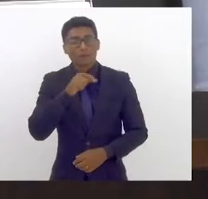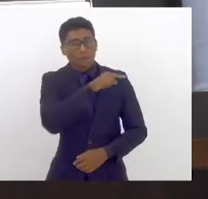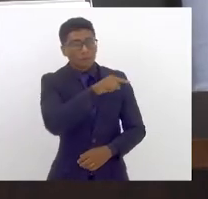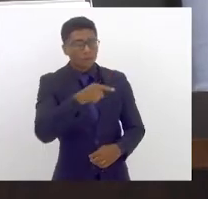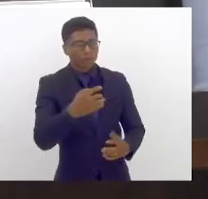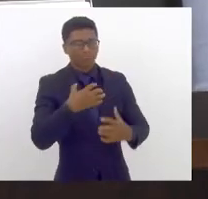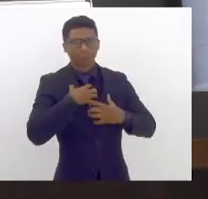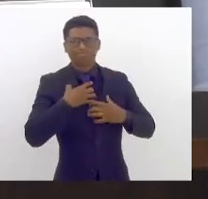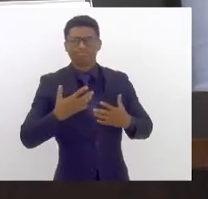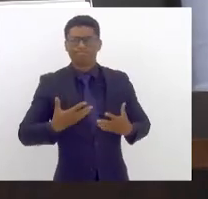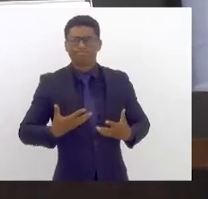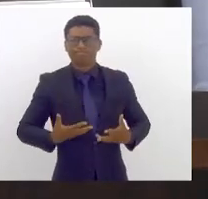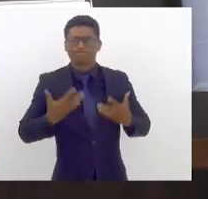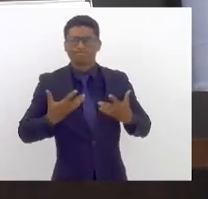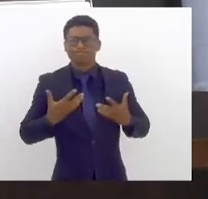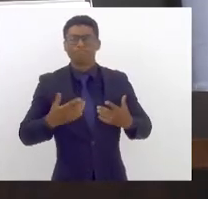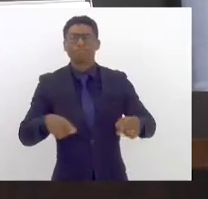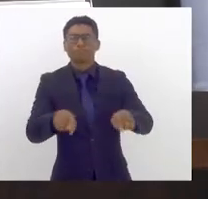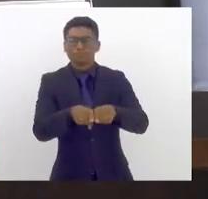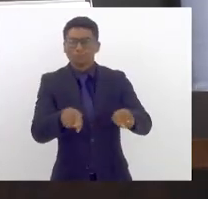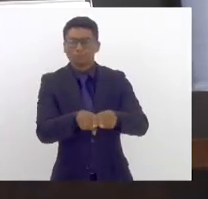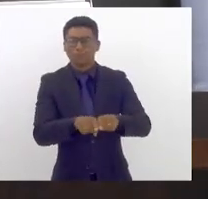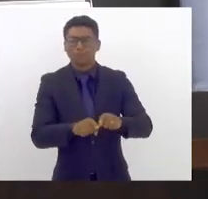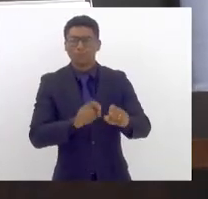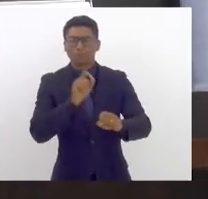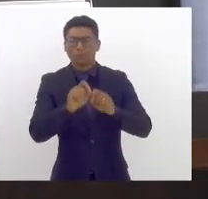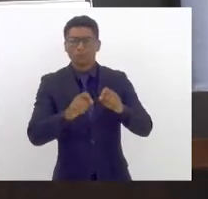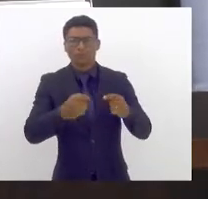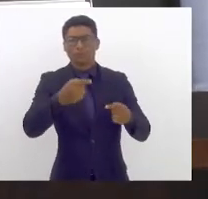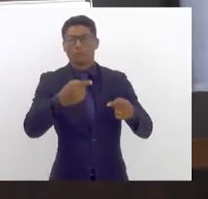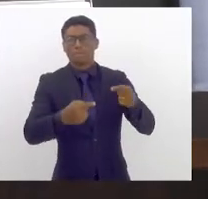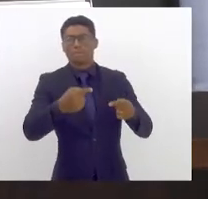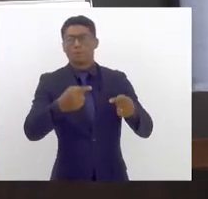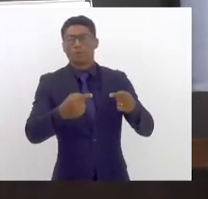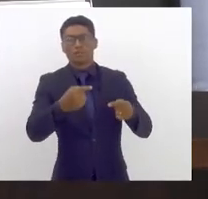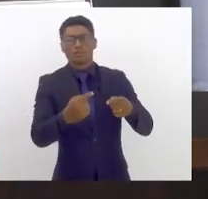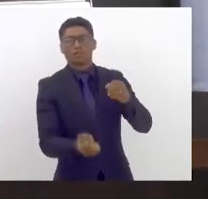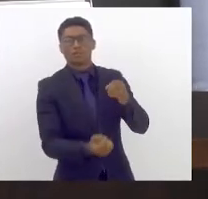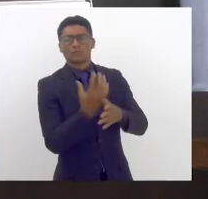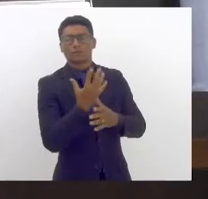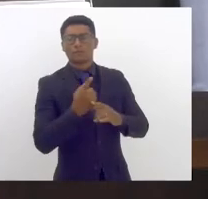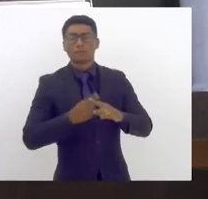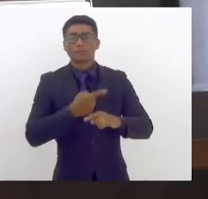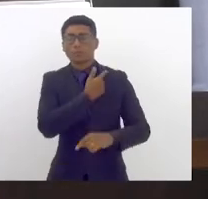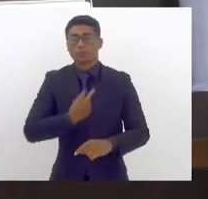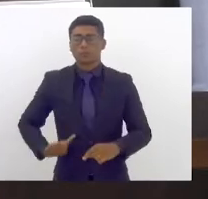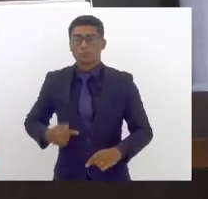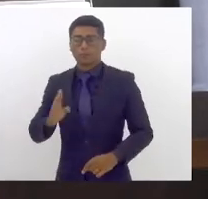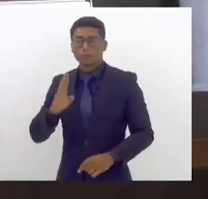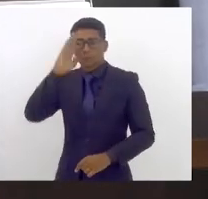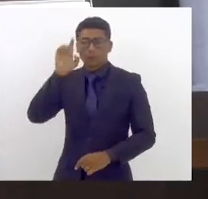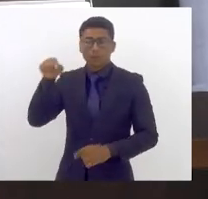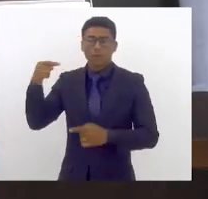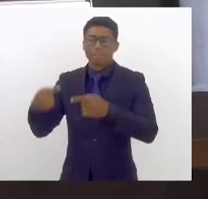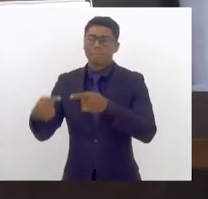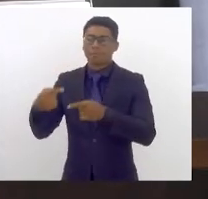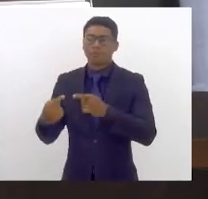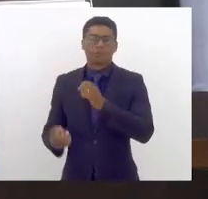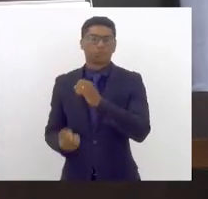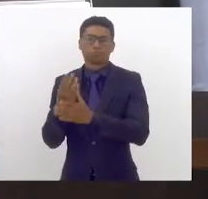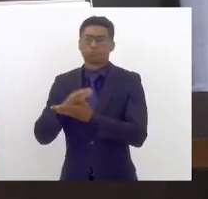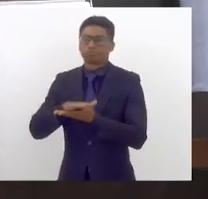autoestima dessas mulheres mas também vai construir política que o governo do bolsonaro não construiu para as Mulheres